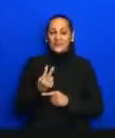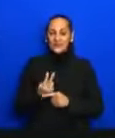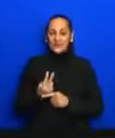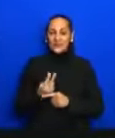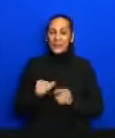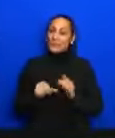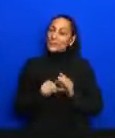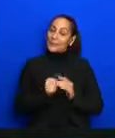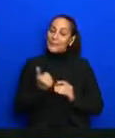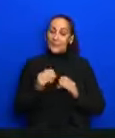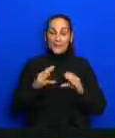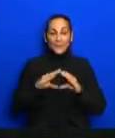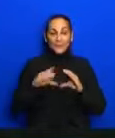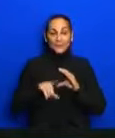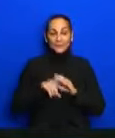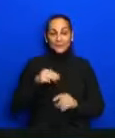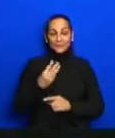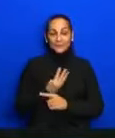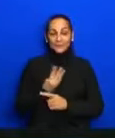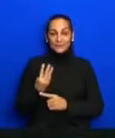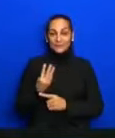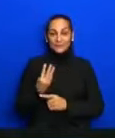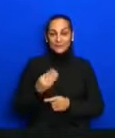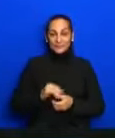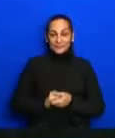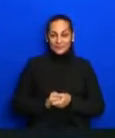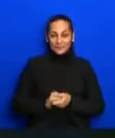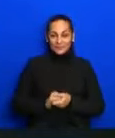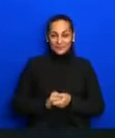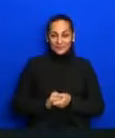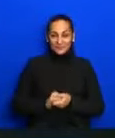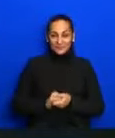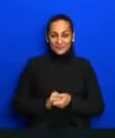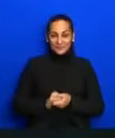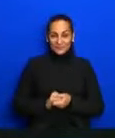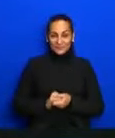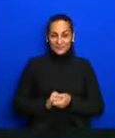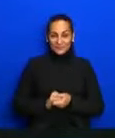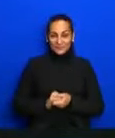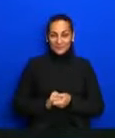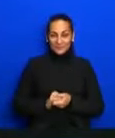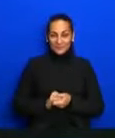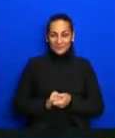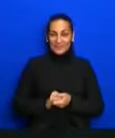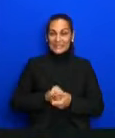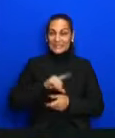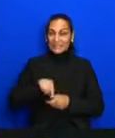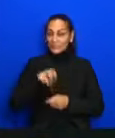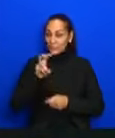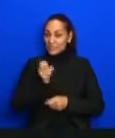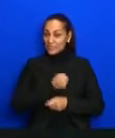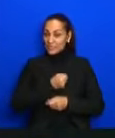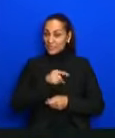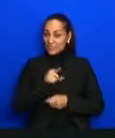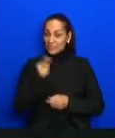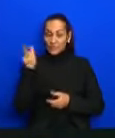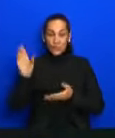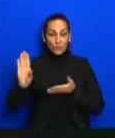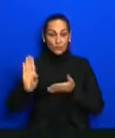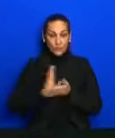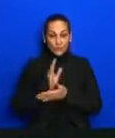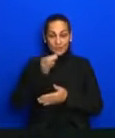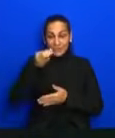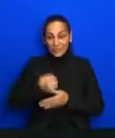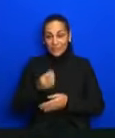6.552. Primeira bola sorteada, 33. Número 33. São sorteados 5 números e você leva